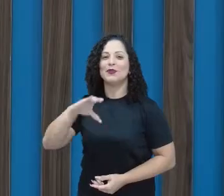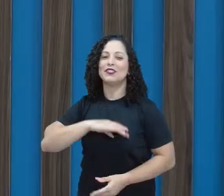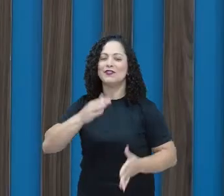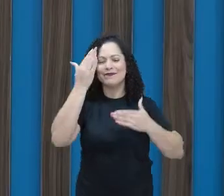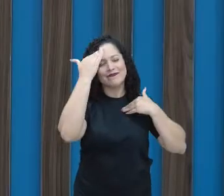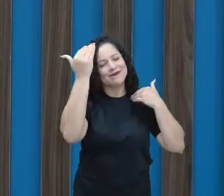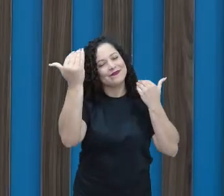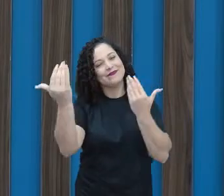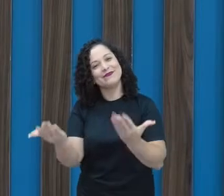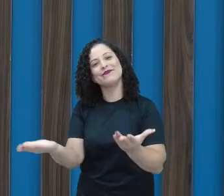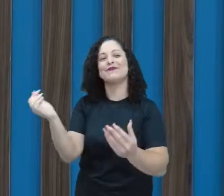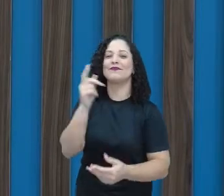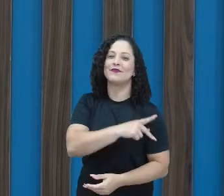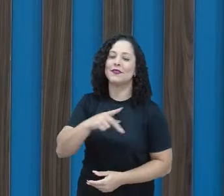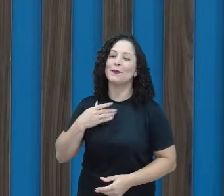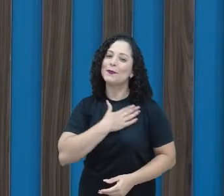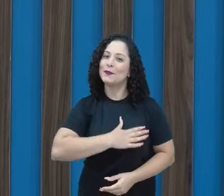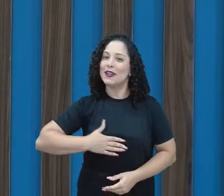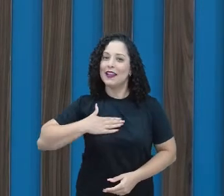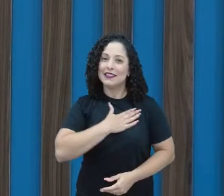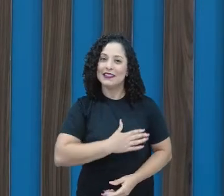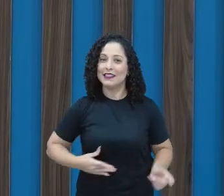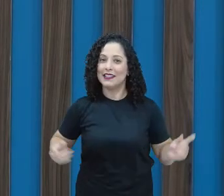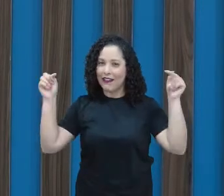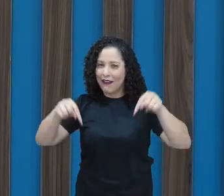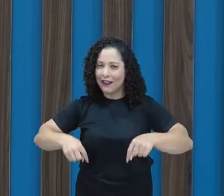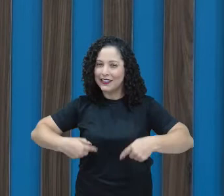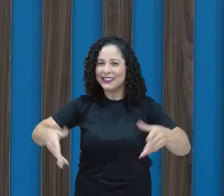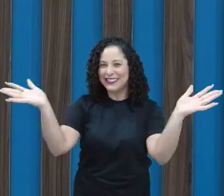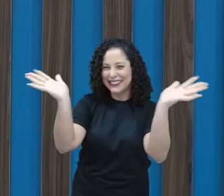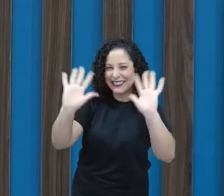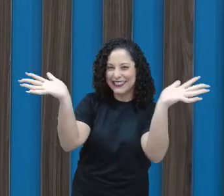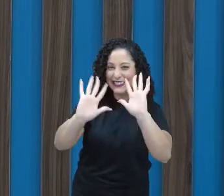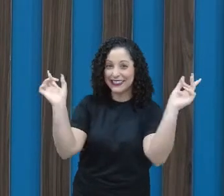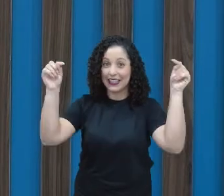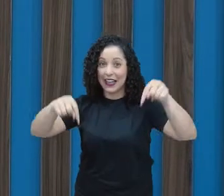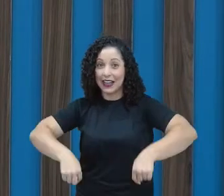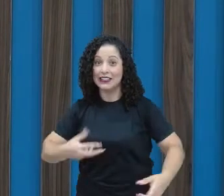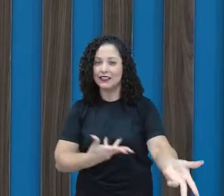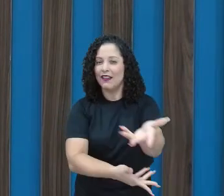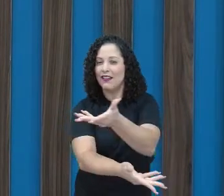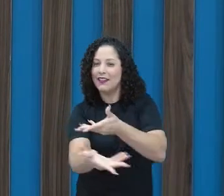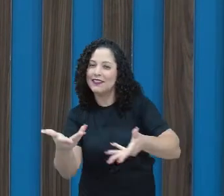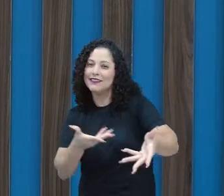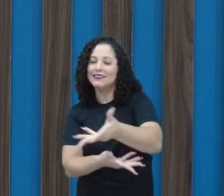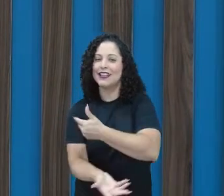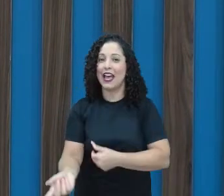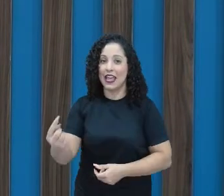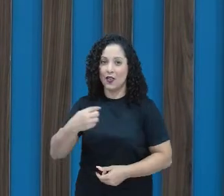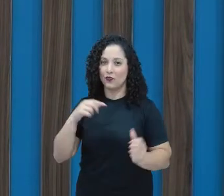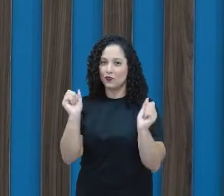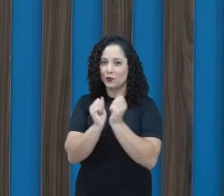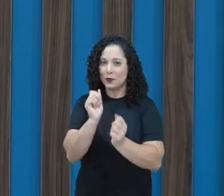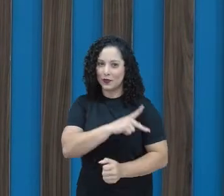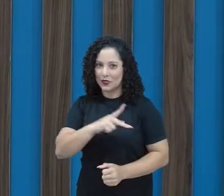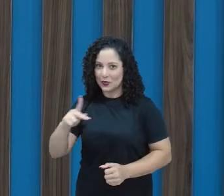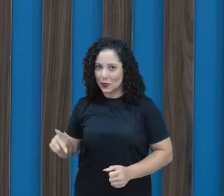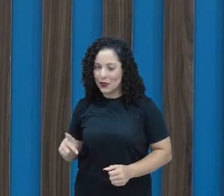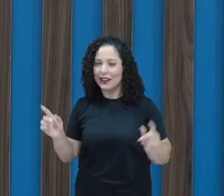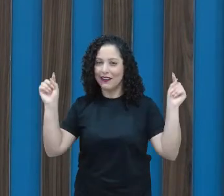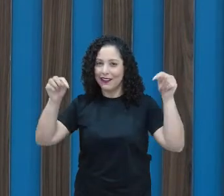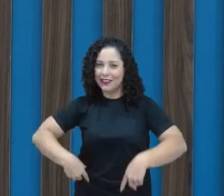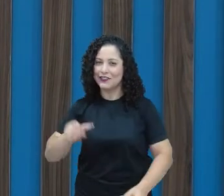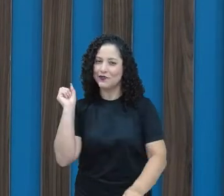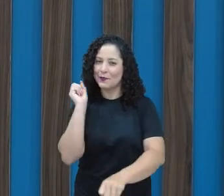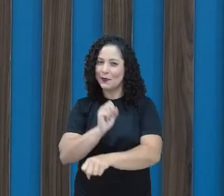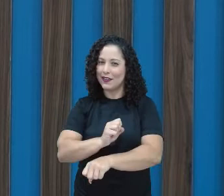Obrigada, Camille. É um prazer estar aqui. Oi, gente. A gente está aqui nessa interação hoje, né? Eu, professora Camille, estou aqui